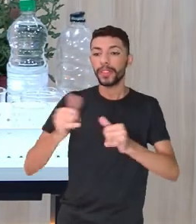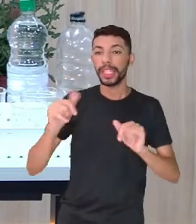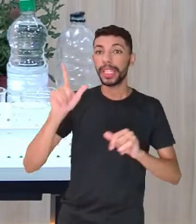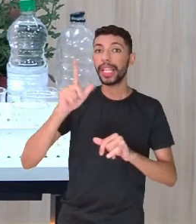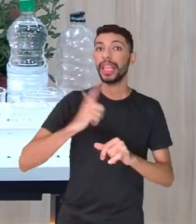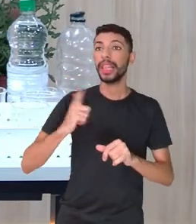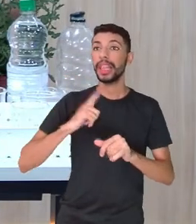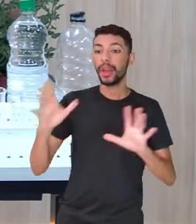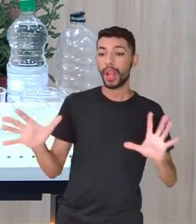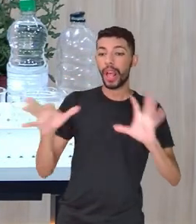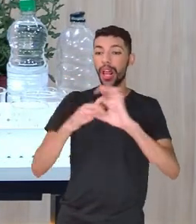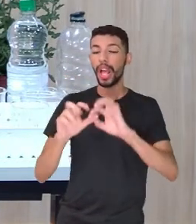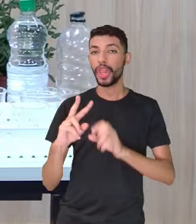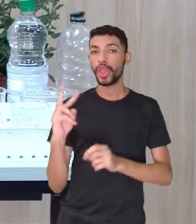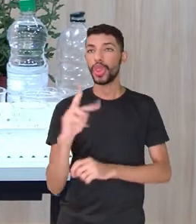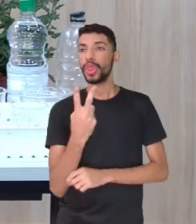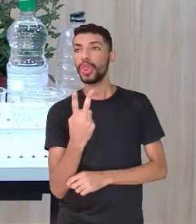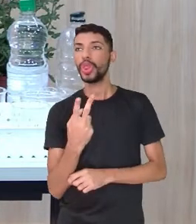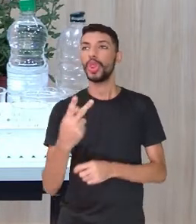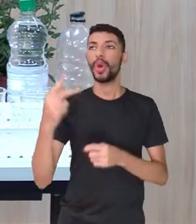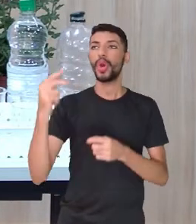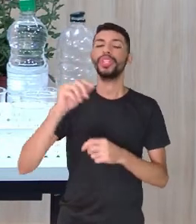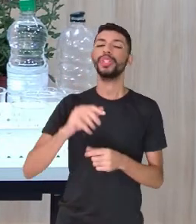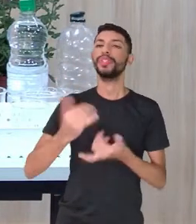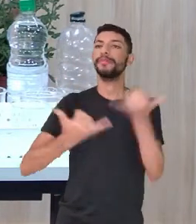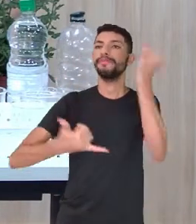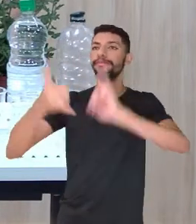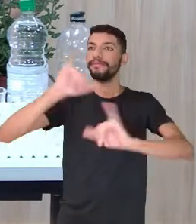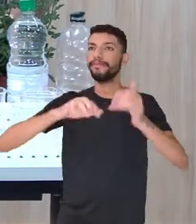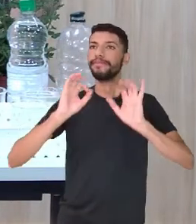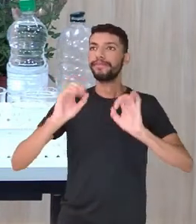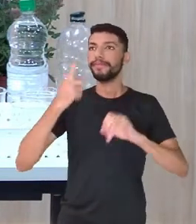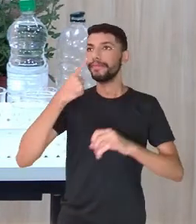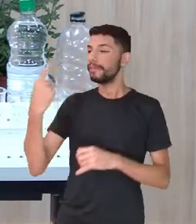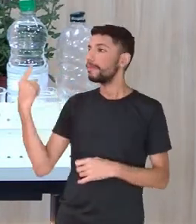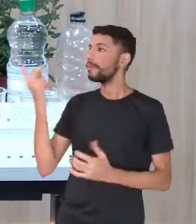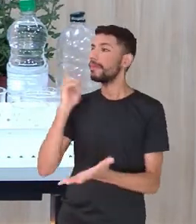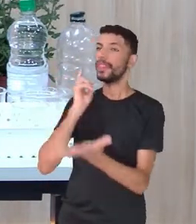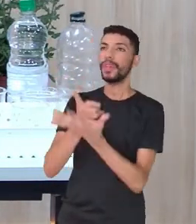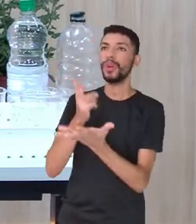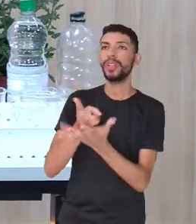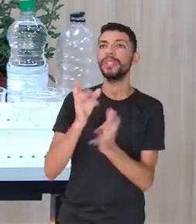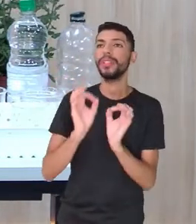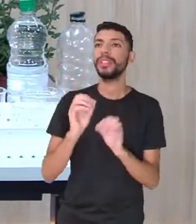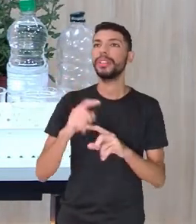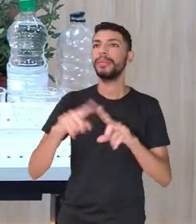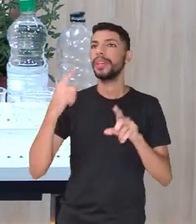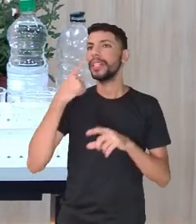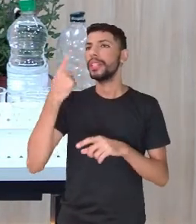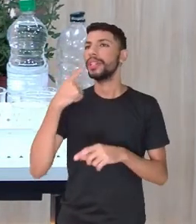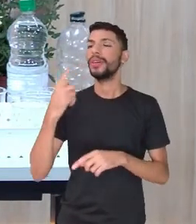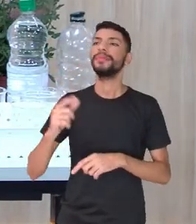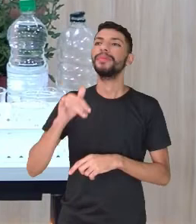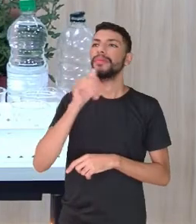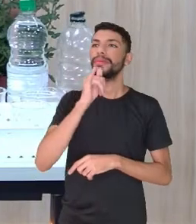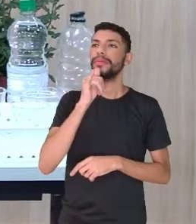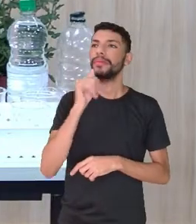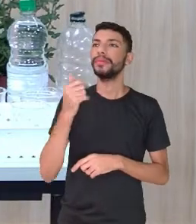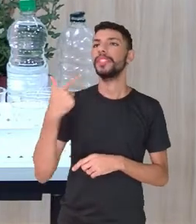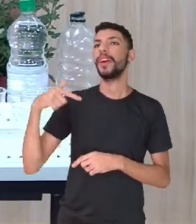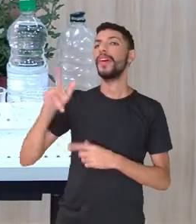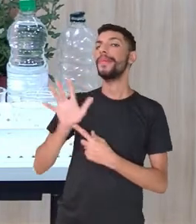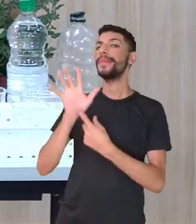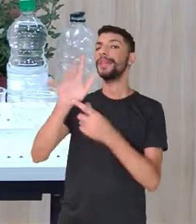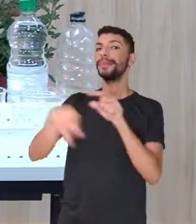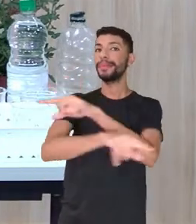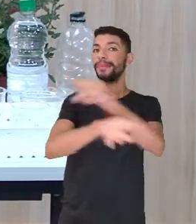2 elementos químicos. Continuando aqui. Ah, pessoal, mas nem tudo na água, né, são flores. Olha o que eu estou